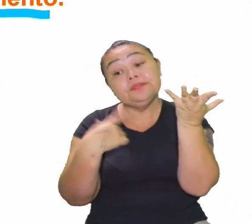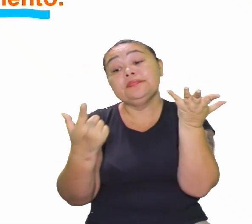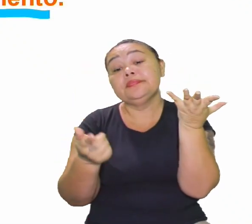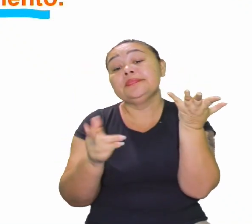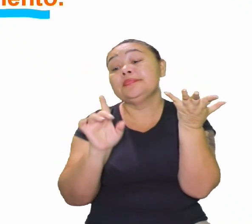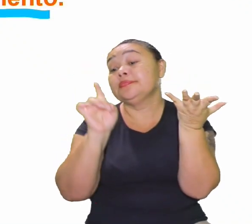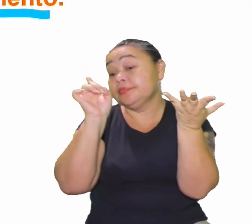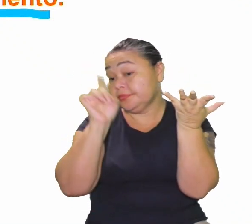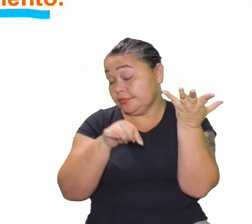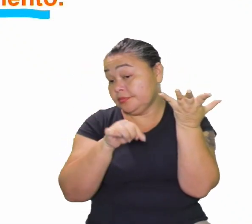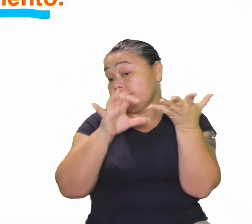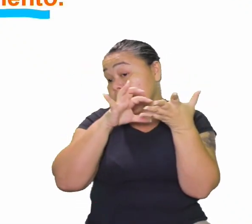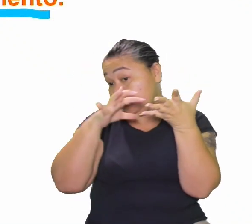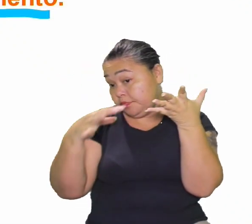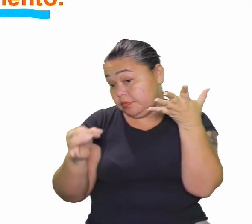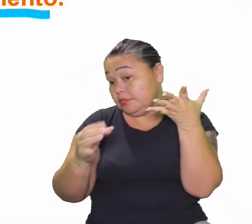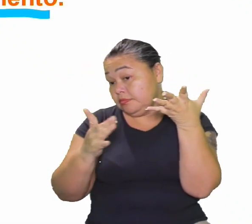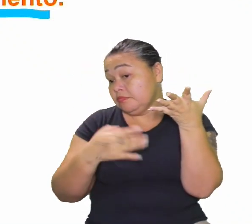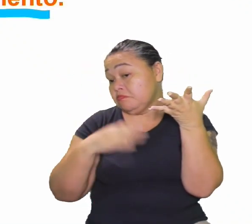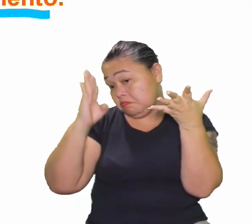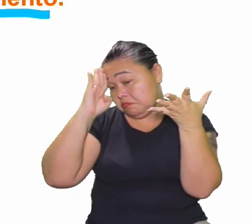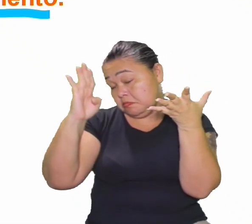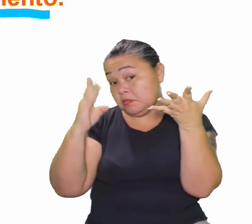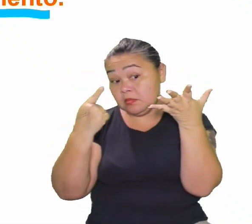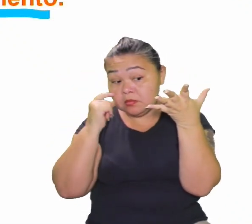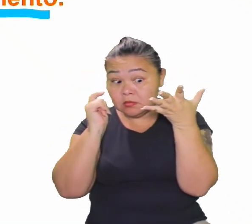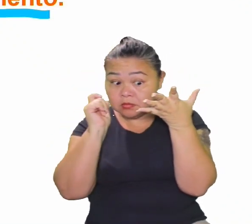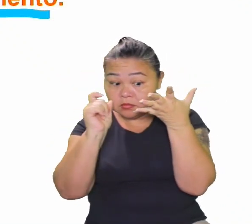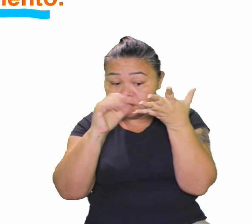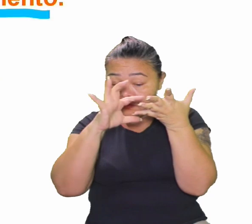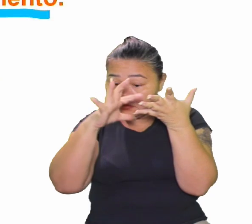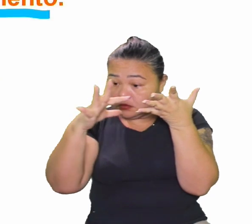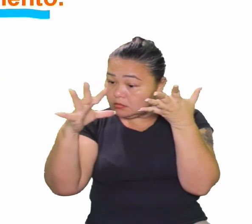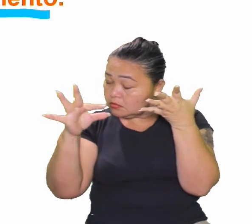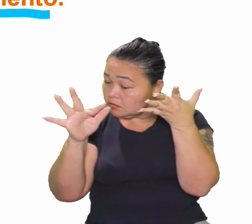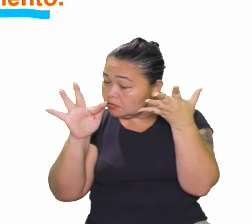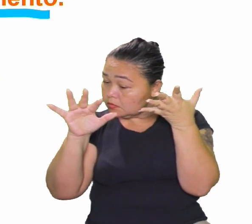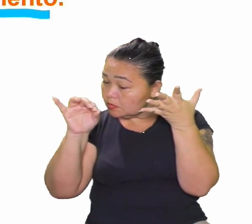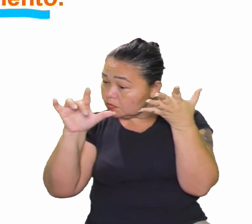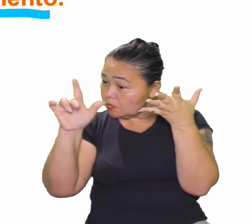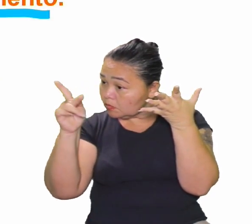do vegetal são as folhas, né? Então a gente tem que estar atento a todas essas